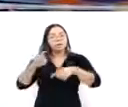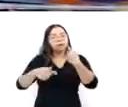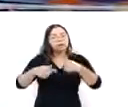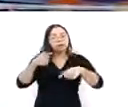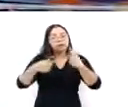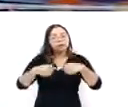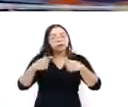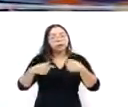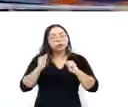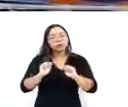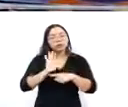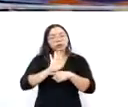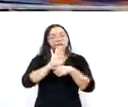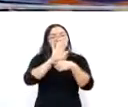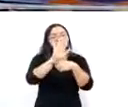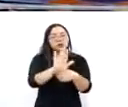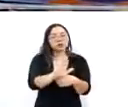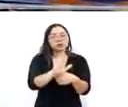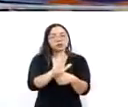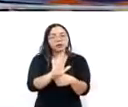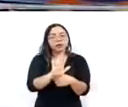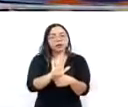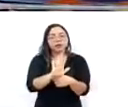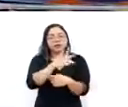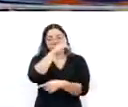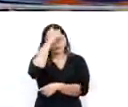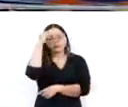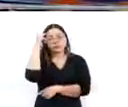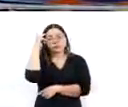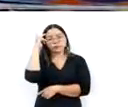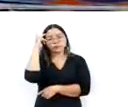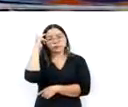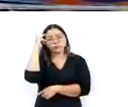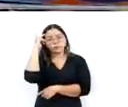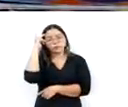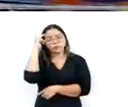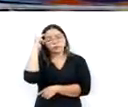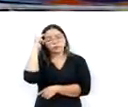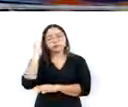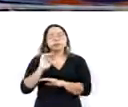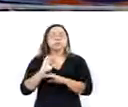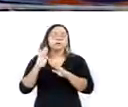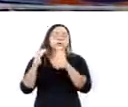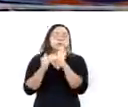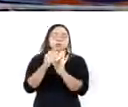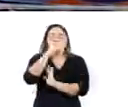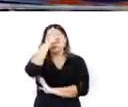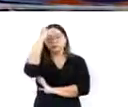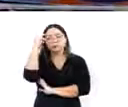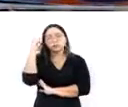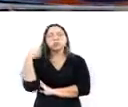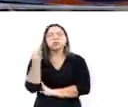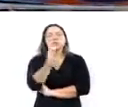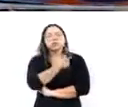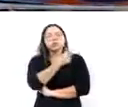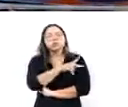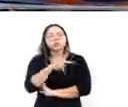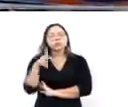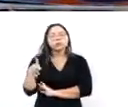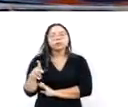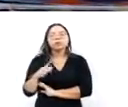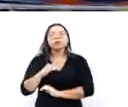governamentais. Políticas públicas que venham atender às possibilidades e desafios, claro, com muita dedicação de todos